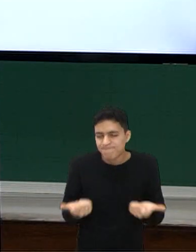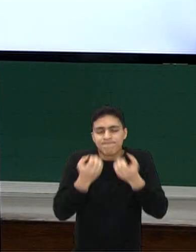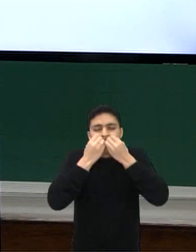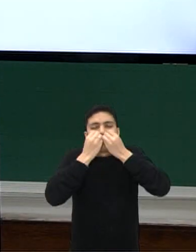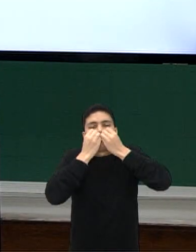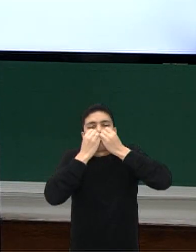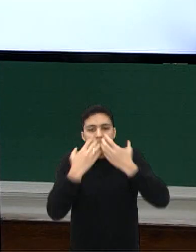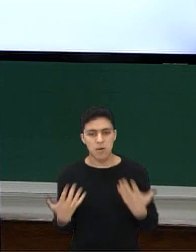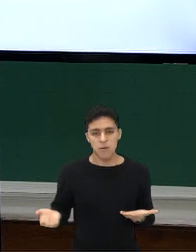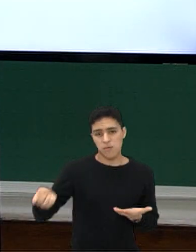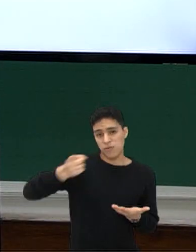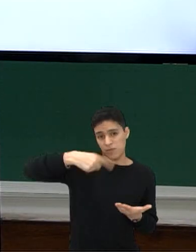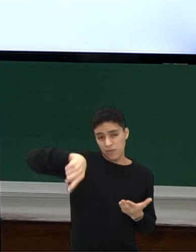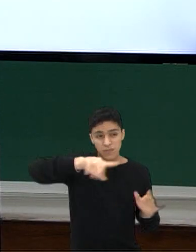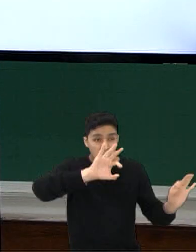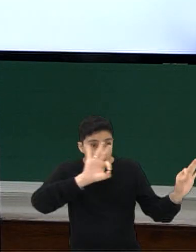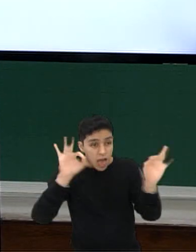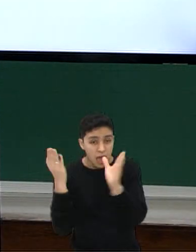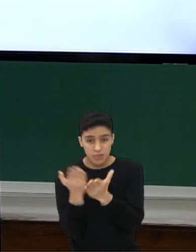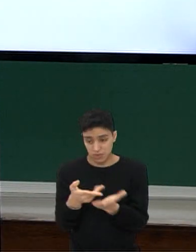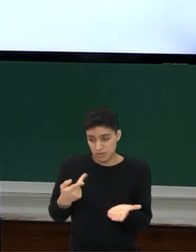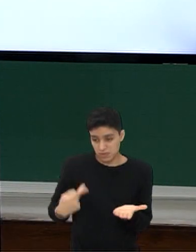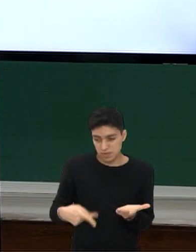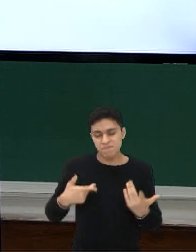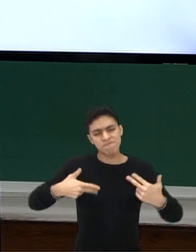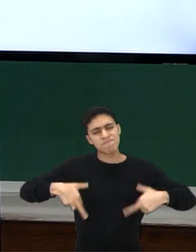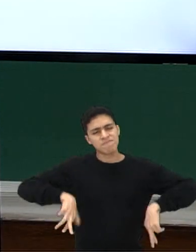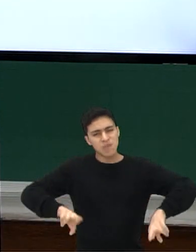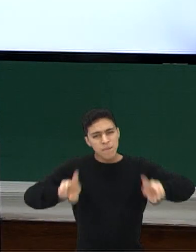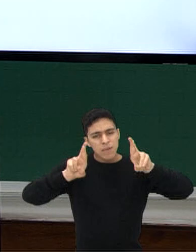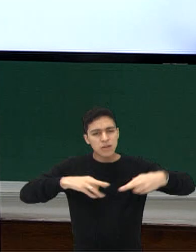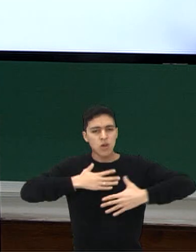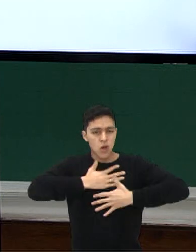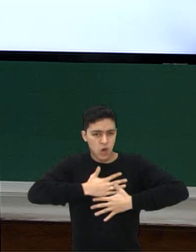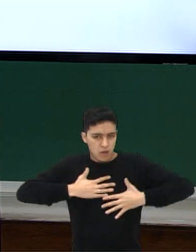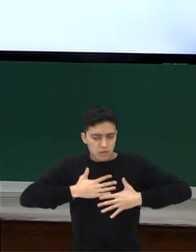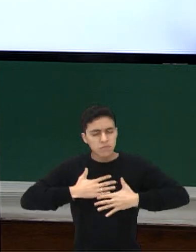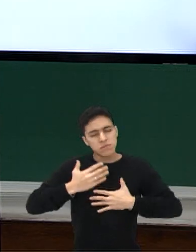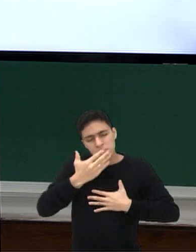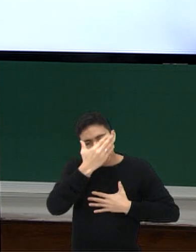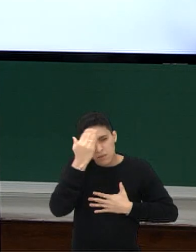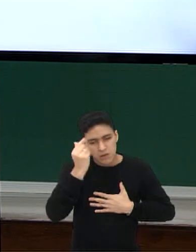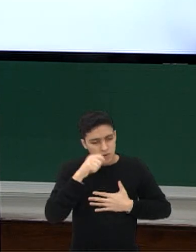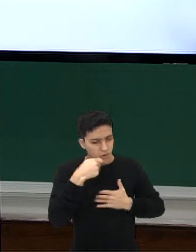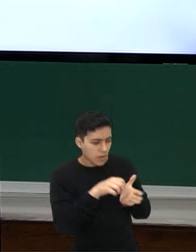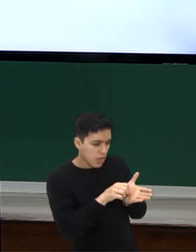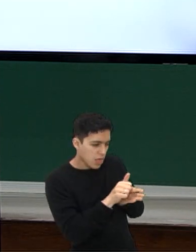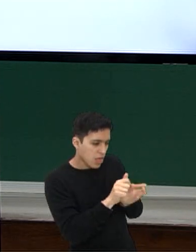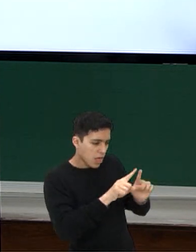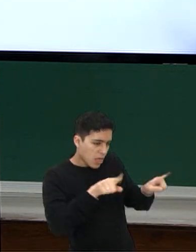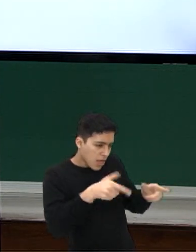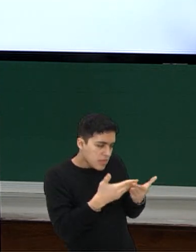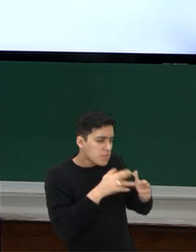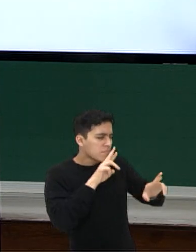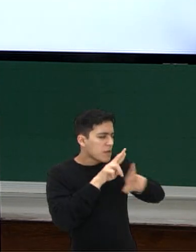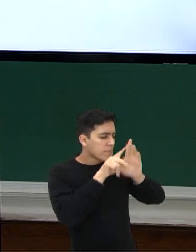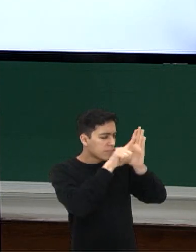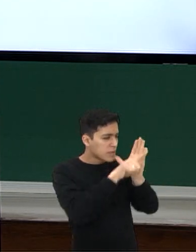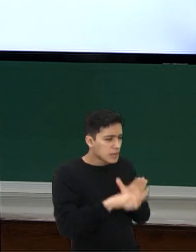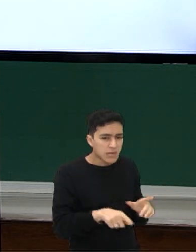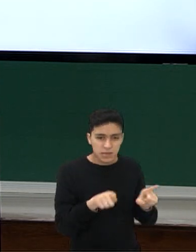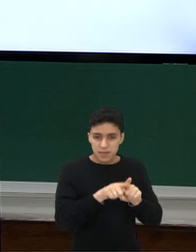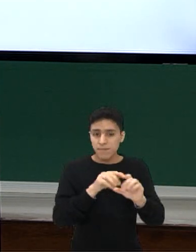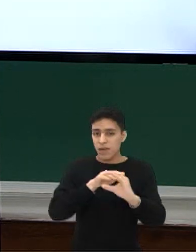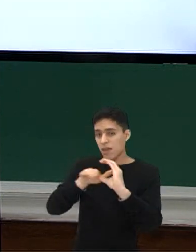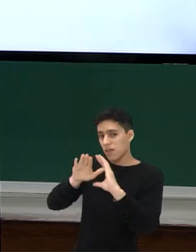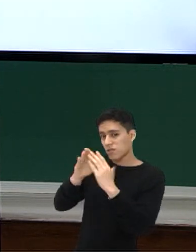você assistiu a nossa aula, espero que você tenha gostado. Não esquece de ir lá no Classroom, responder as questões ou levar a atividade